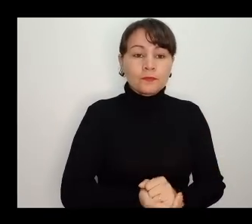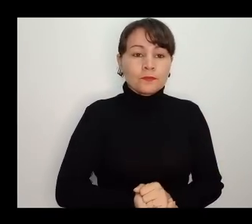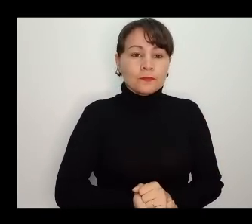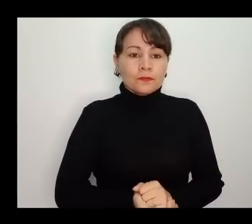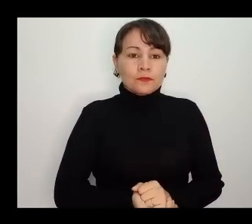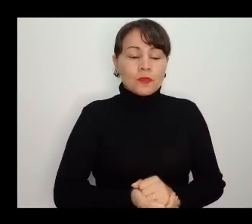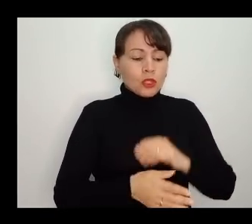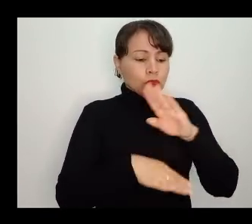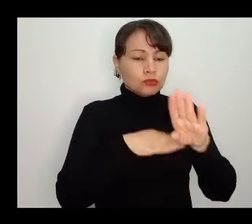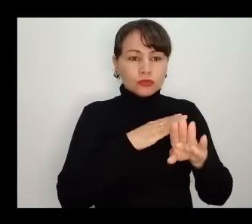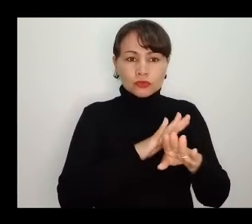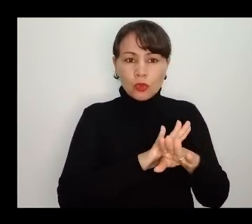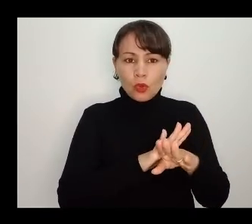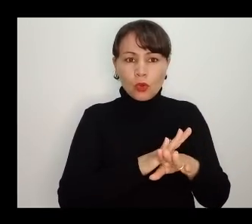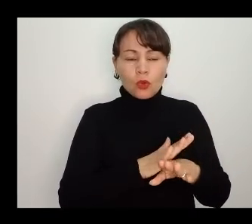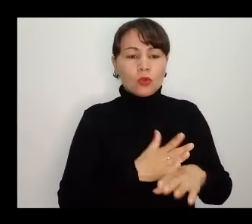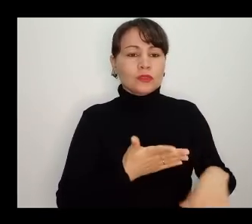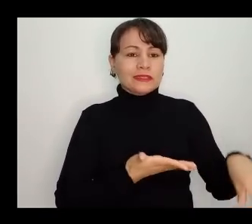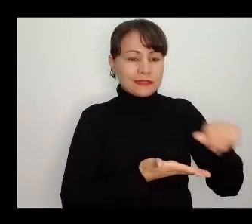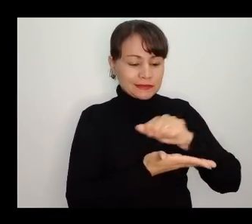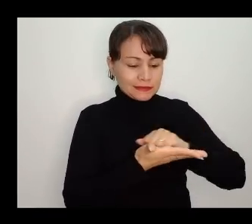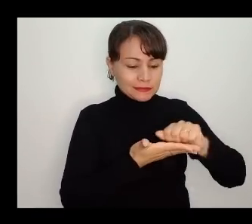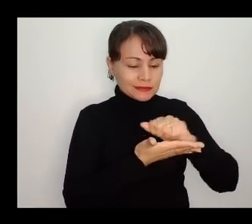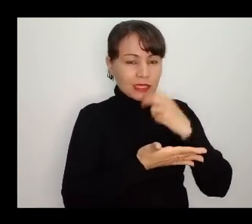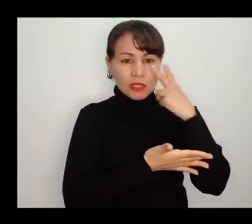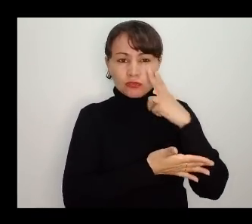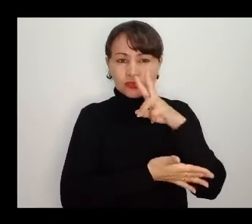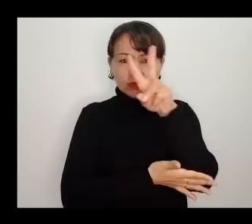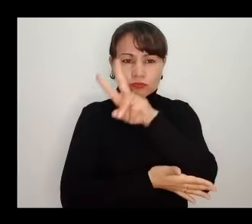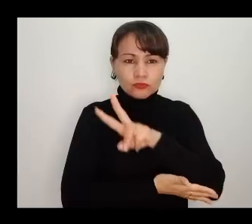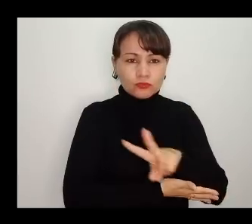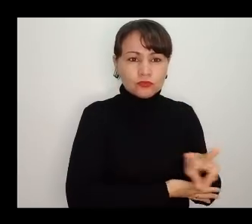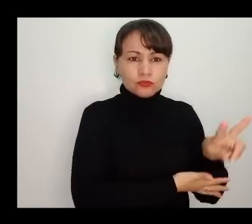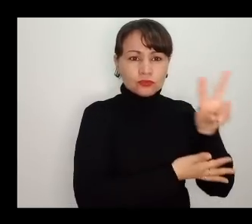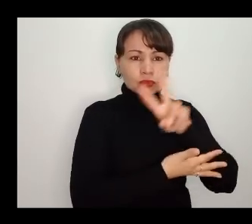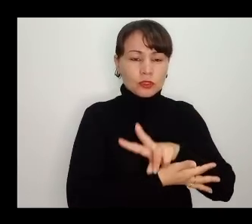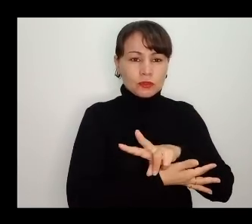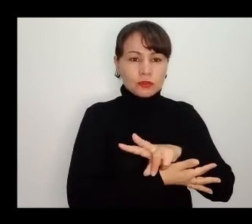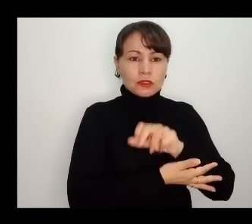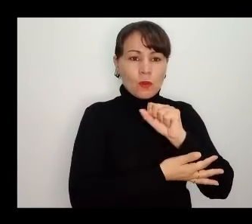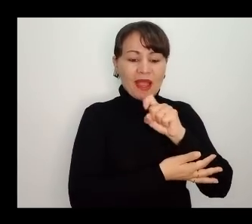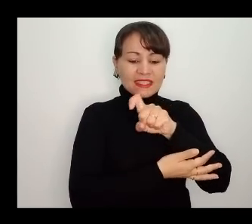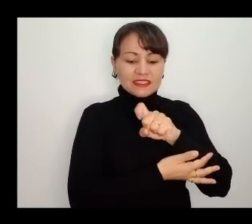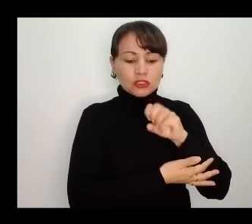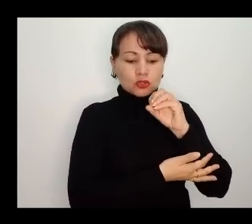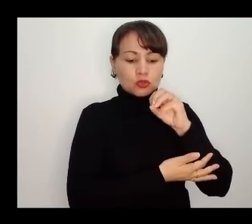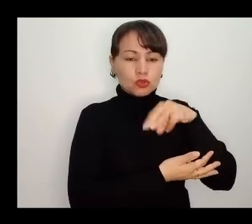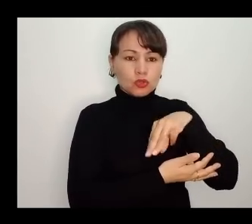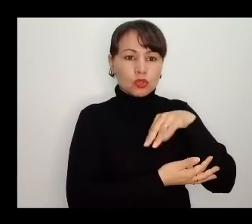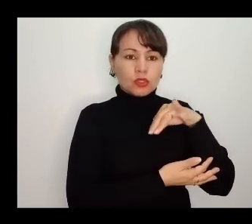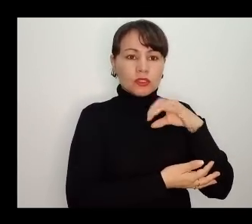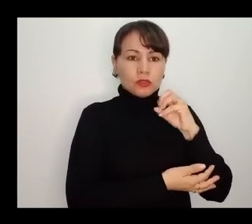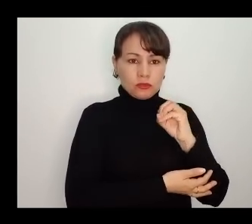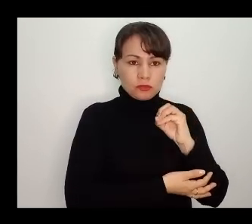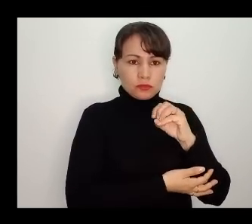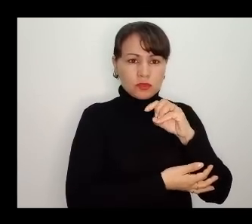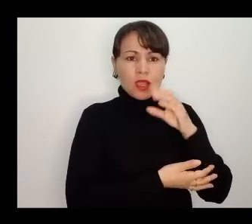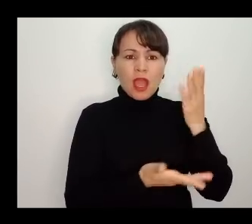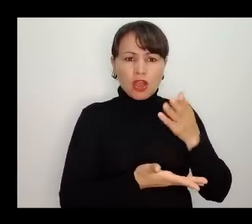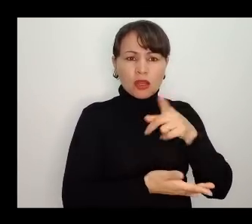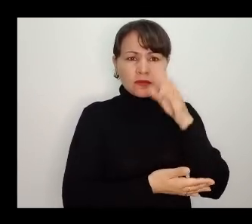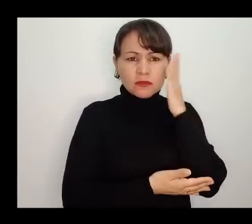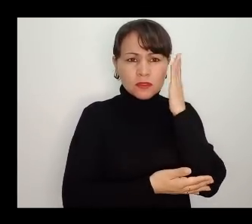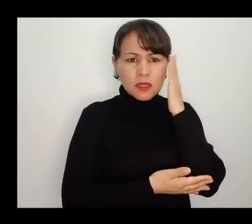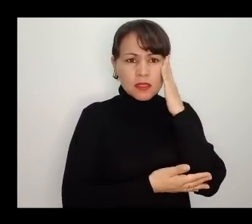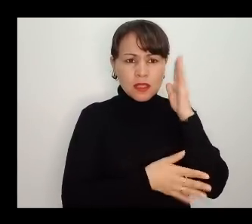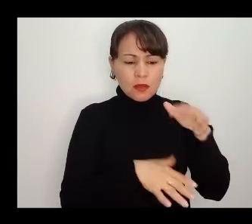Então, todas essas vias que vocês estão visualizando aqui são axônios. Agora, você sabe o que